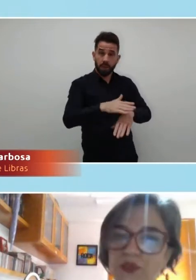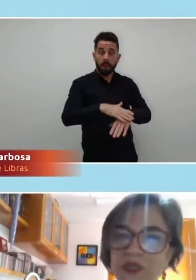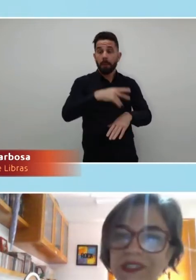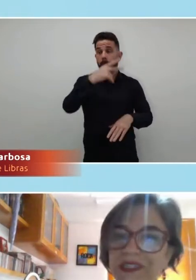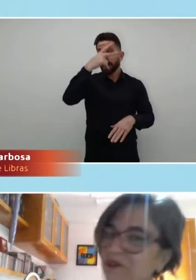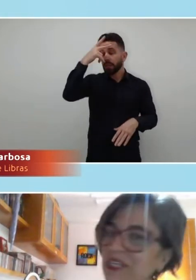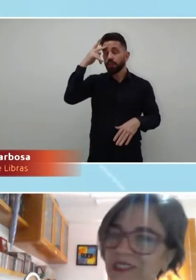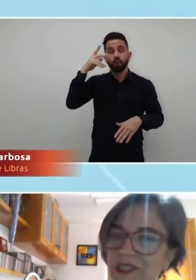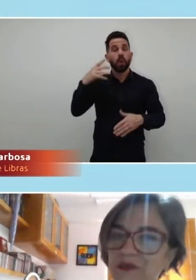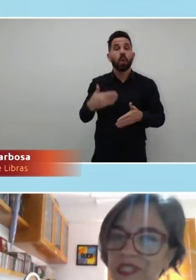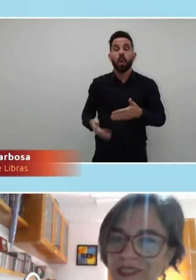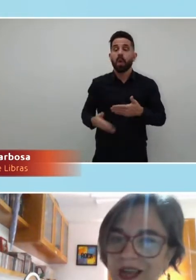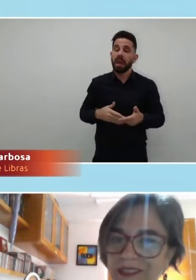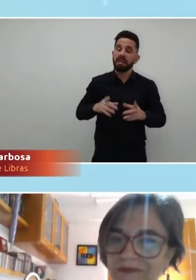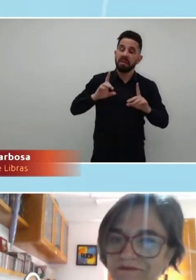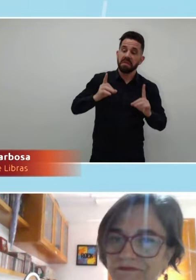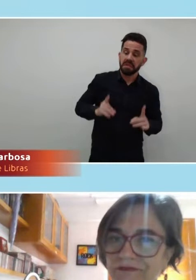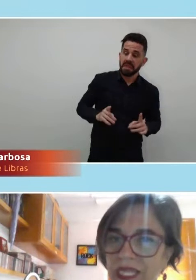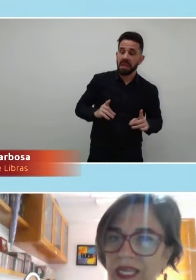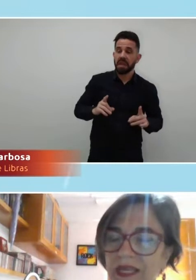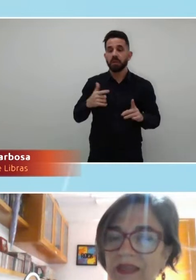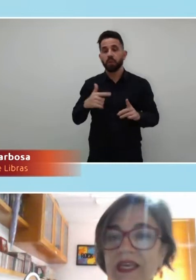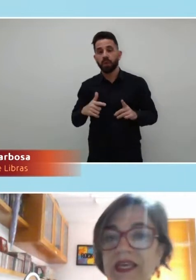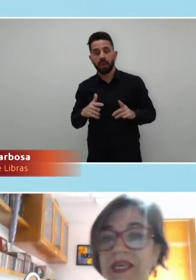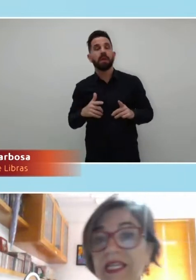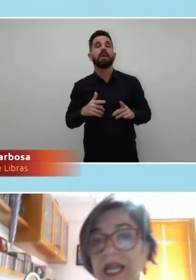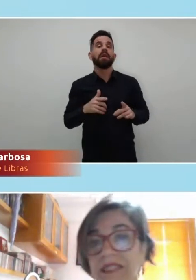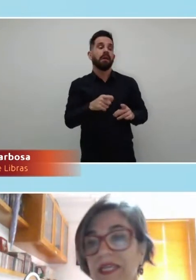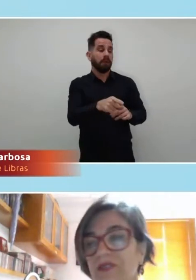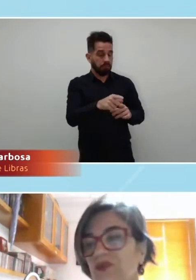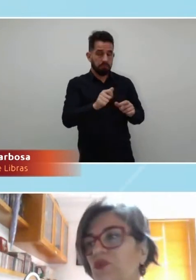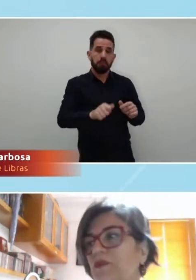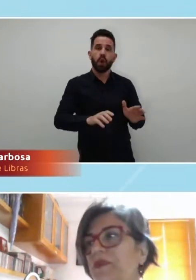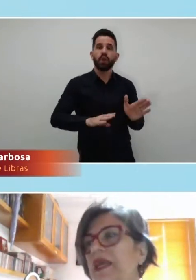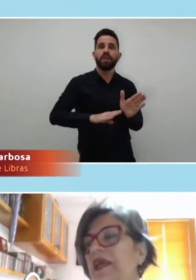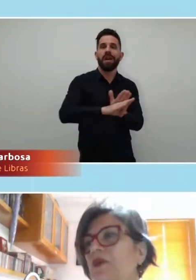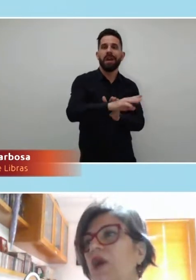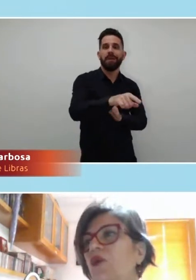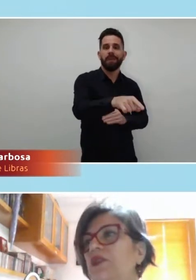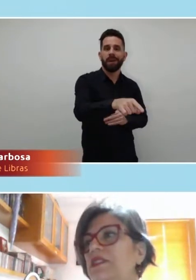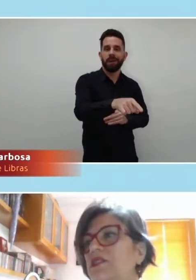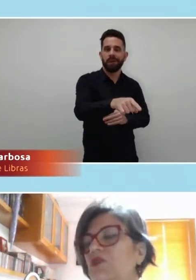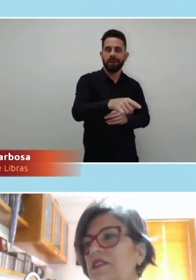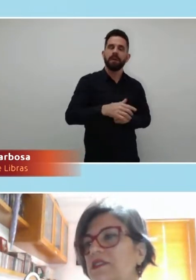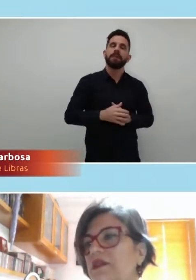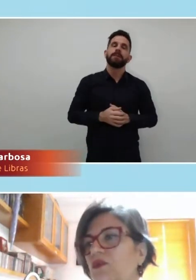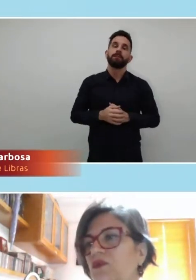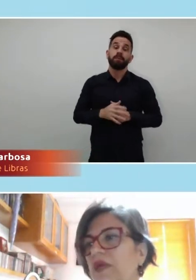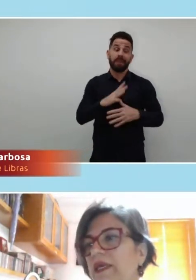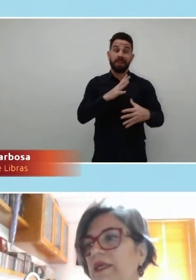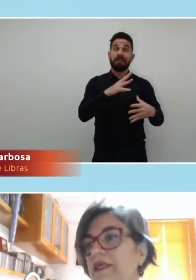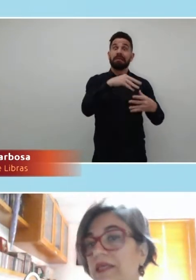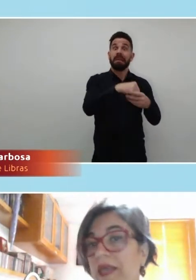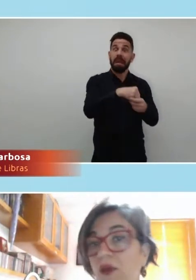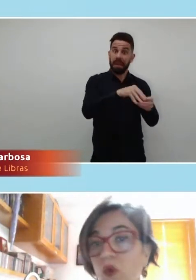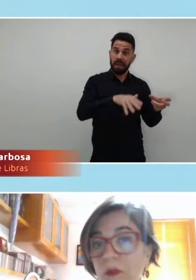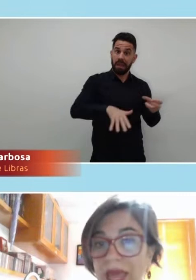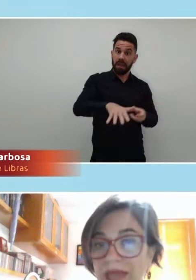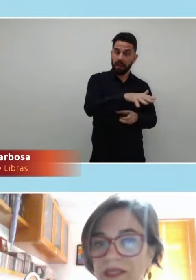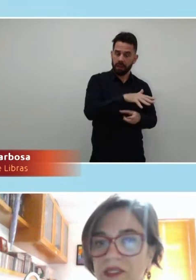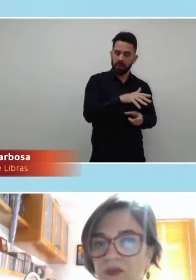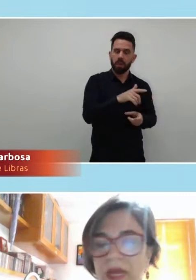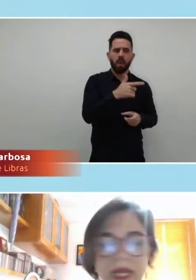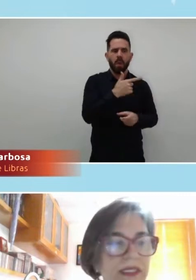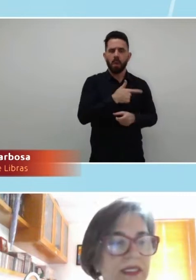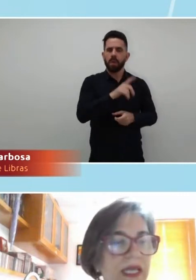pessoa que tem a deficiência não usa a escada, né? E lá dentro, uma outra situação que é